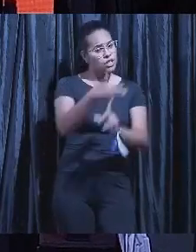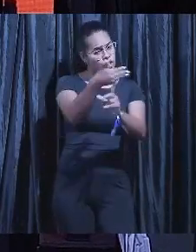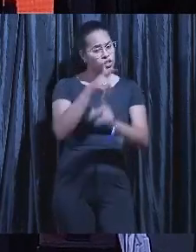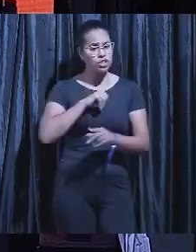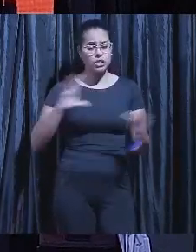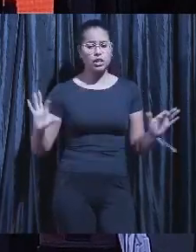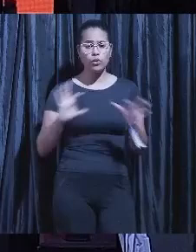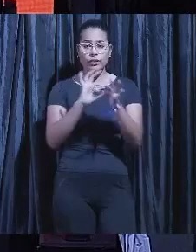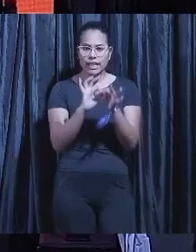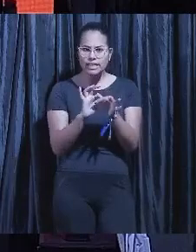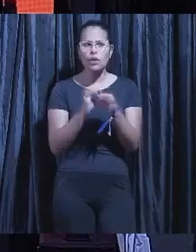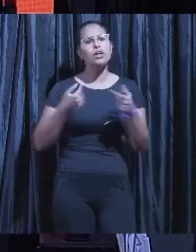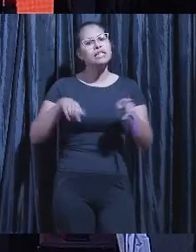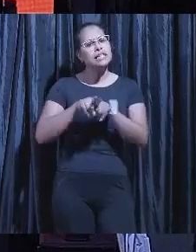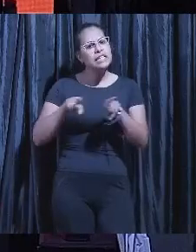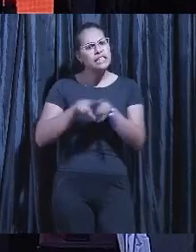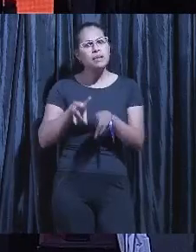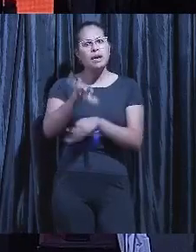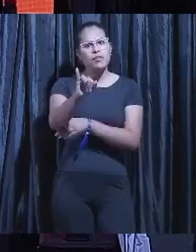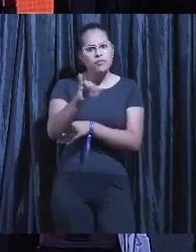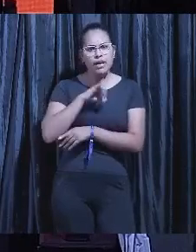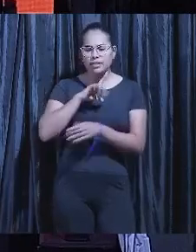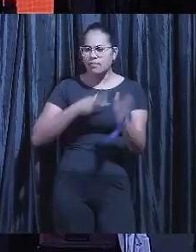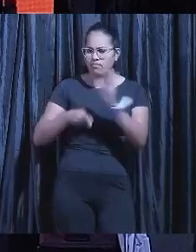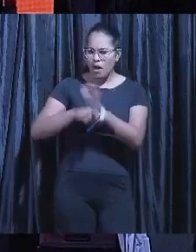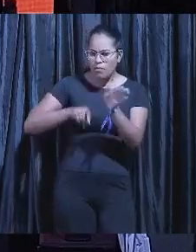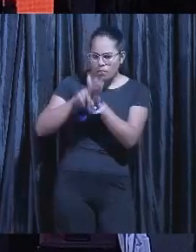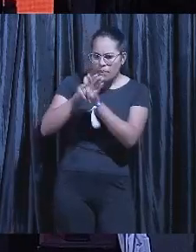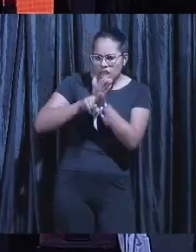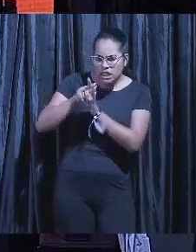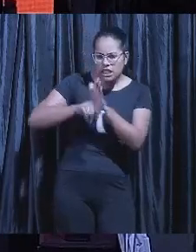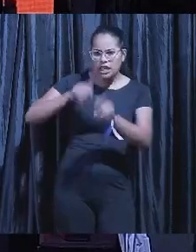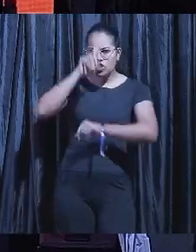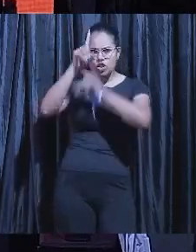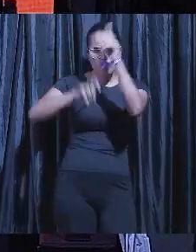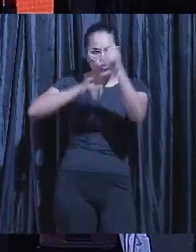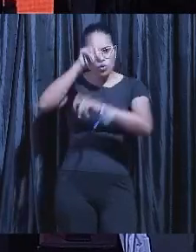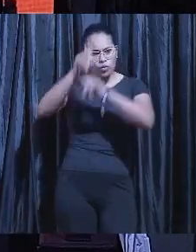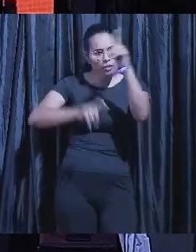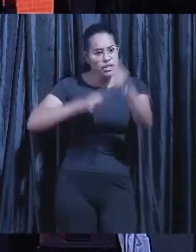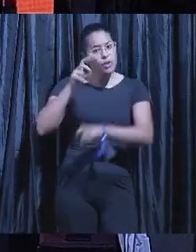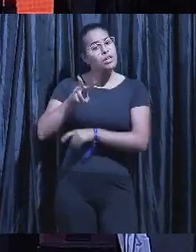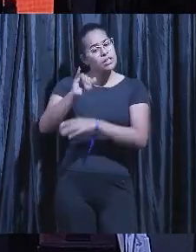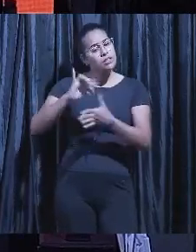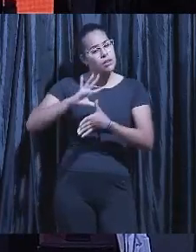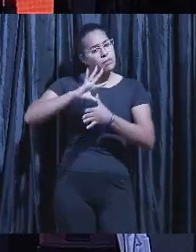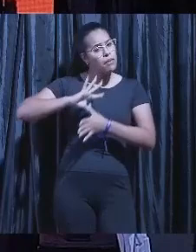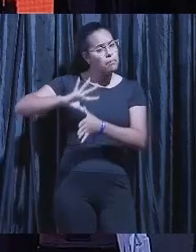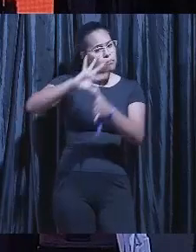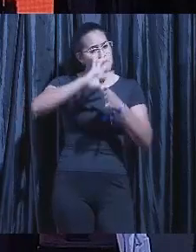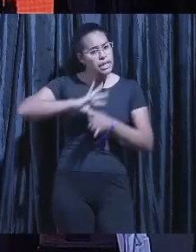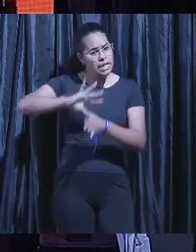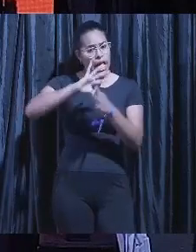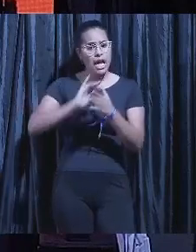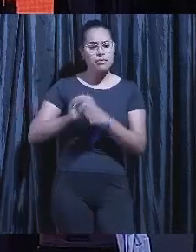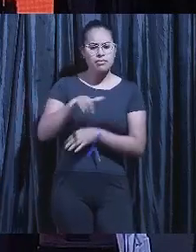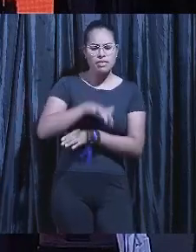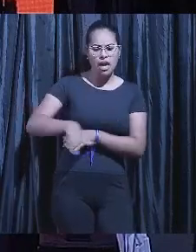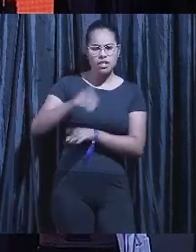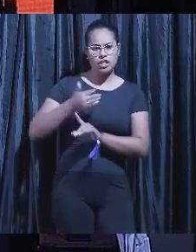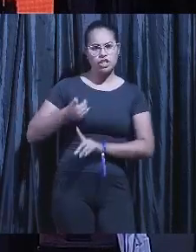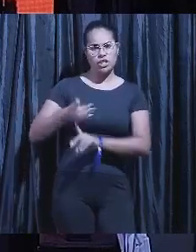negras e também realizar pesquisa de inovação e mapear ações na área de